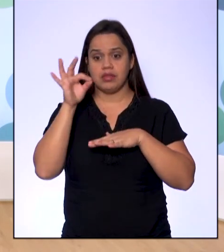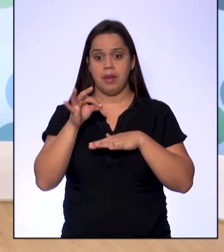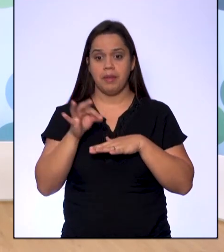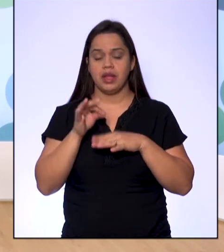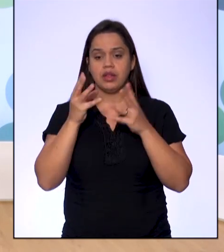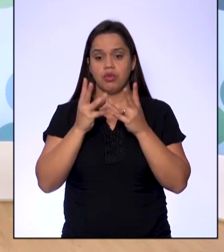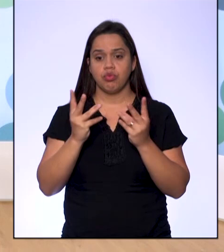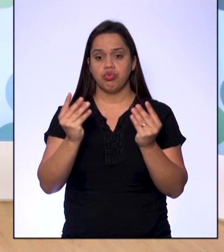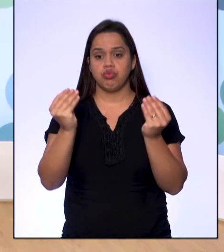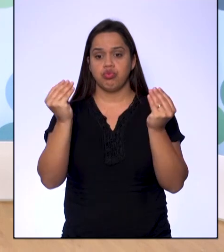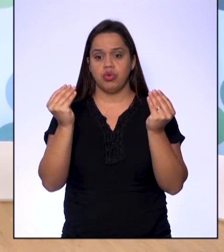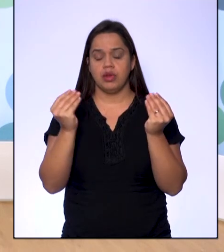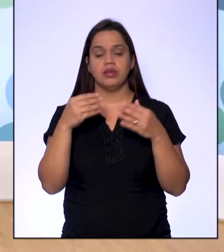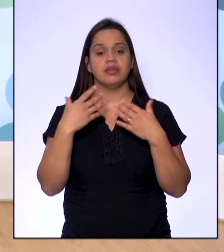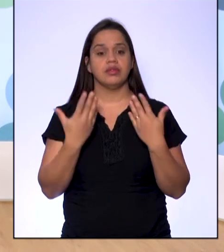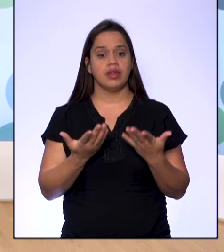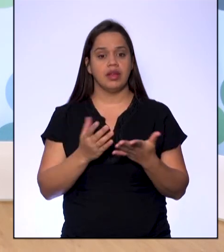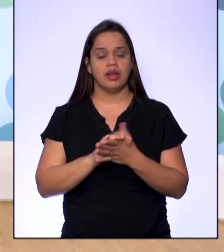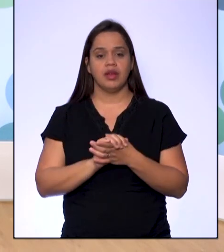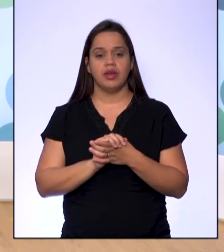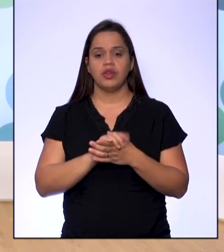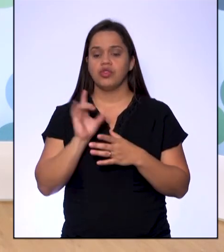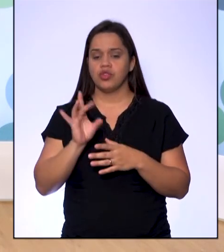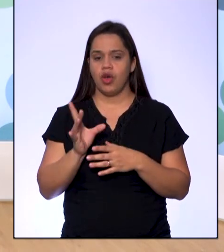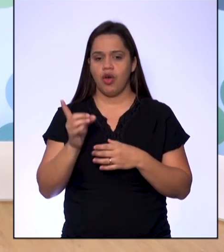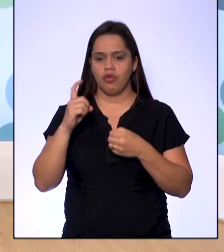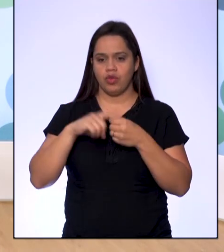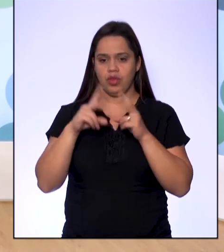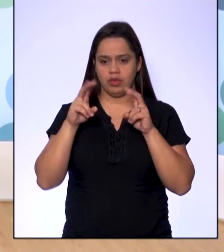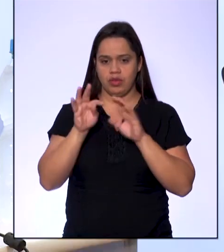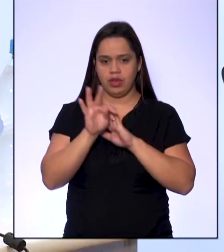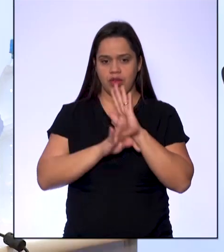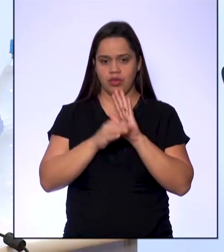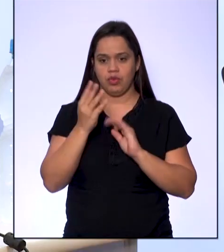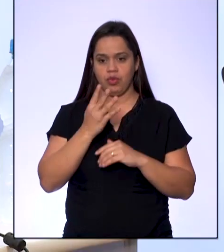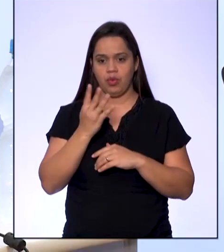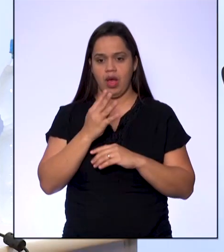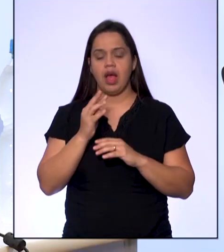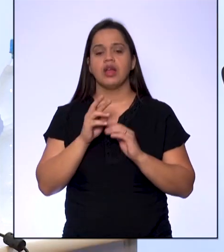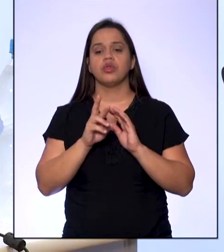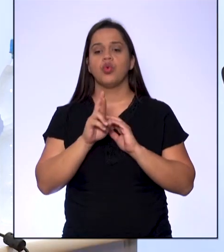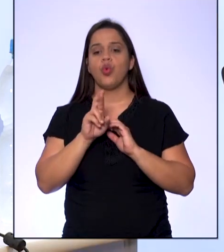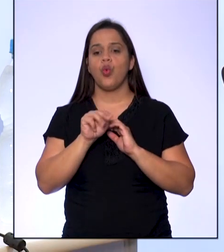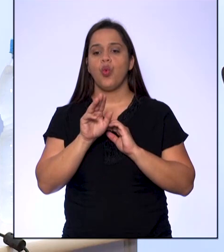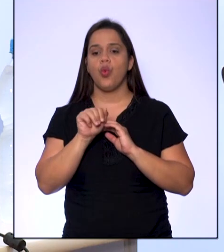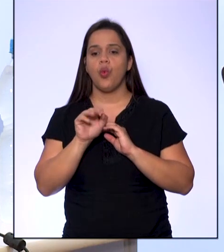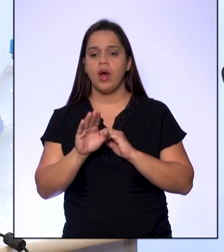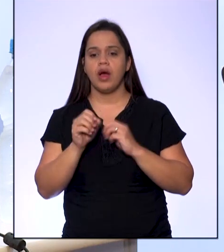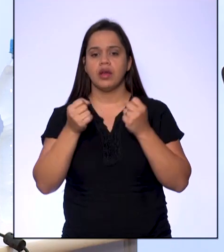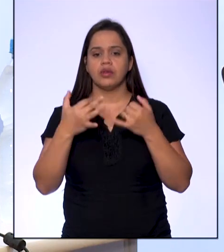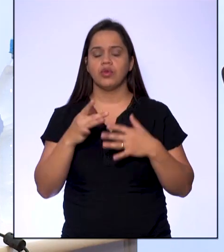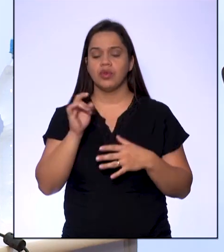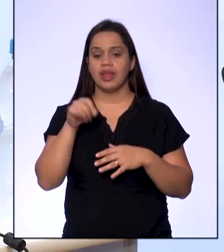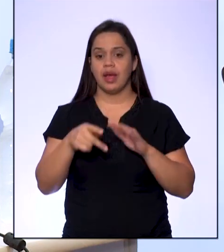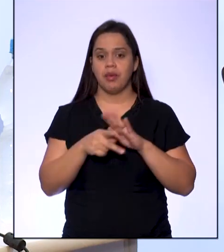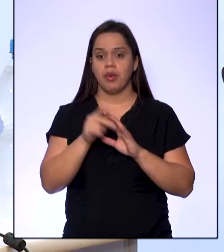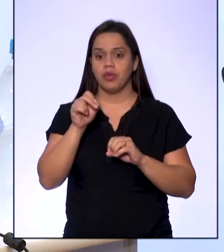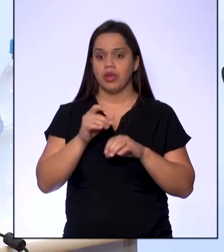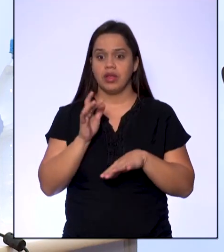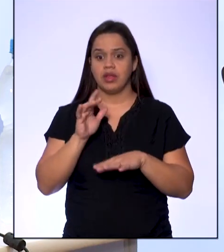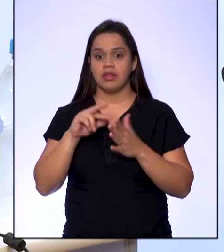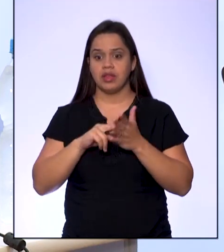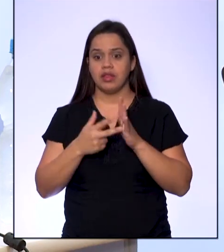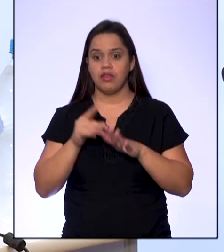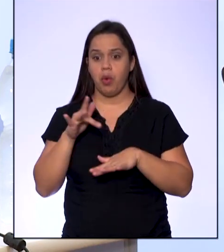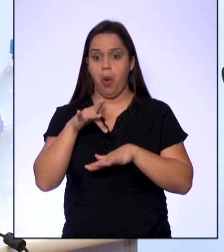né? Estão acabando. E olha que interessante, só retomando a questão 4, Mauro, o Juan colocou o que quer dizer um absurdo. Isso,